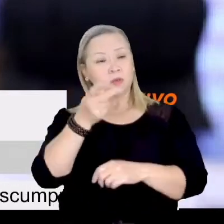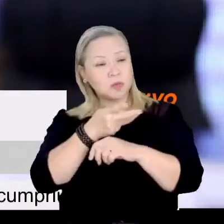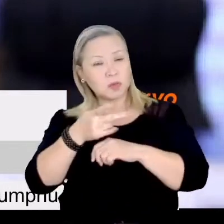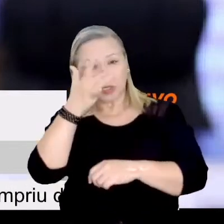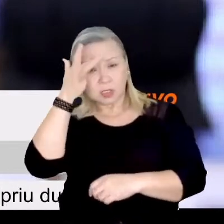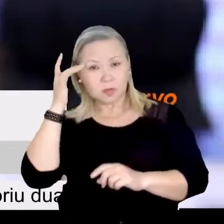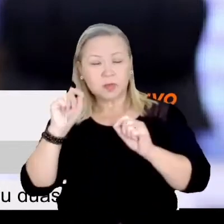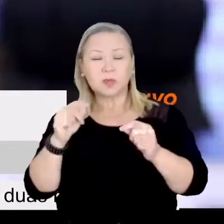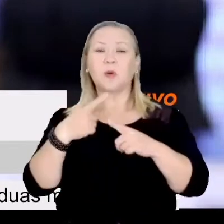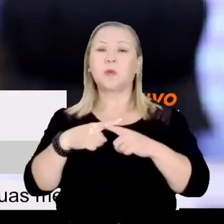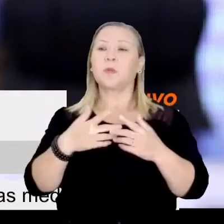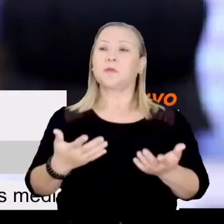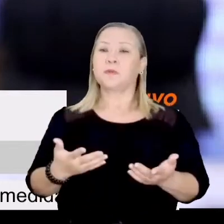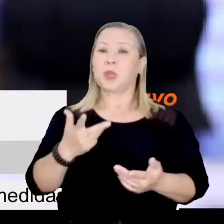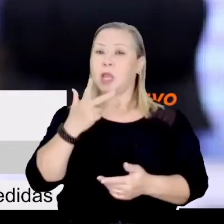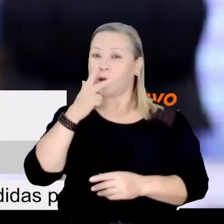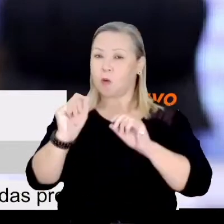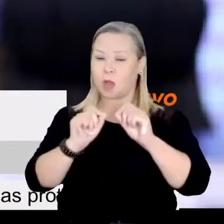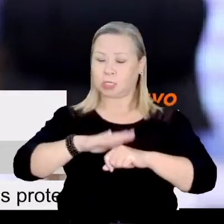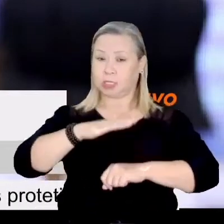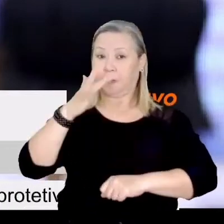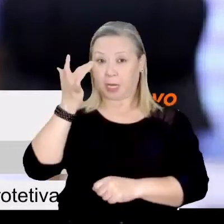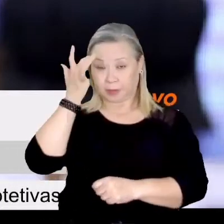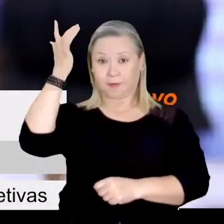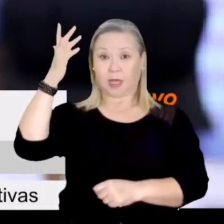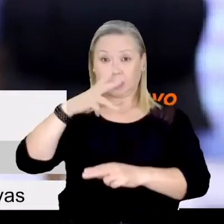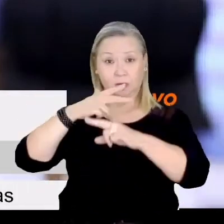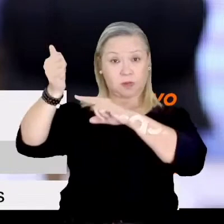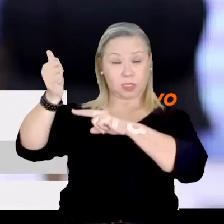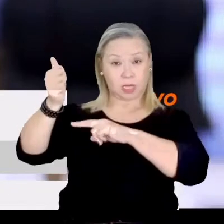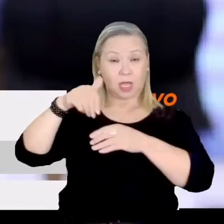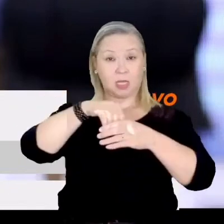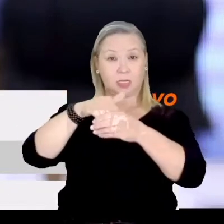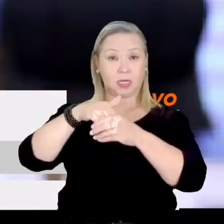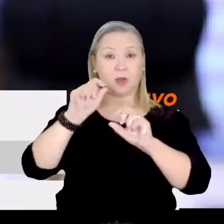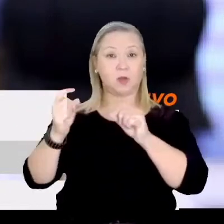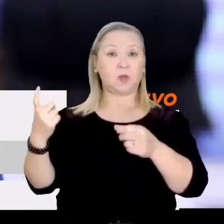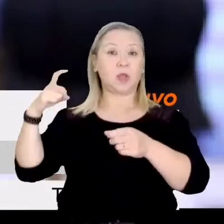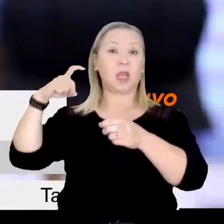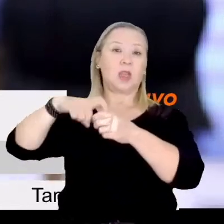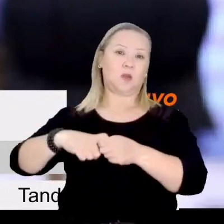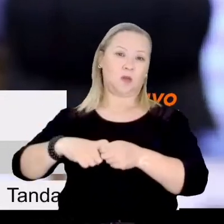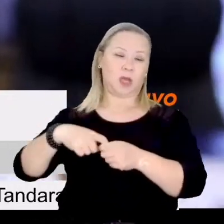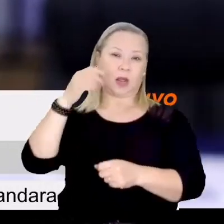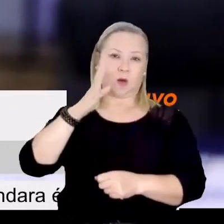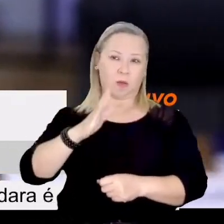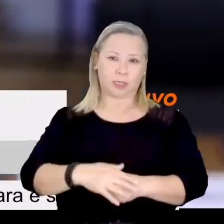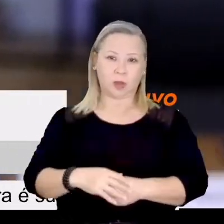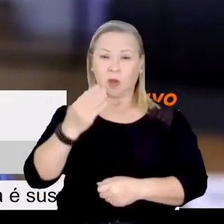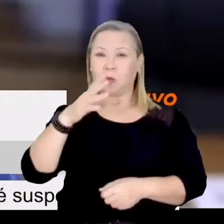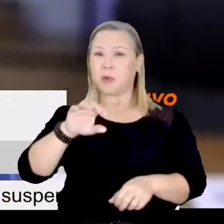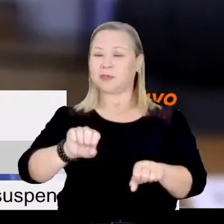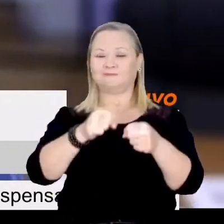Eu acho que é mais fácil ganhar as eleições do que recuperar o Brasil. O Brasil está destruído. É como